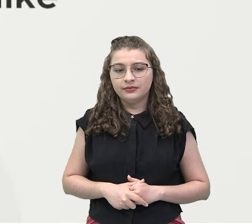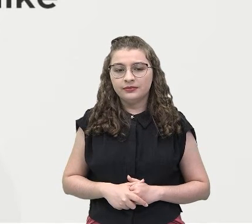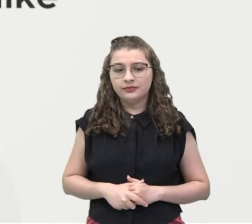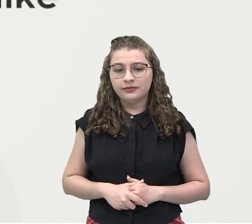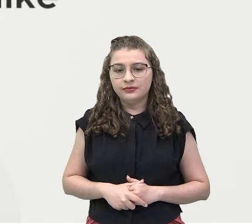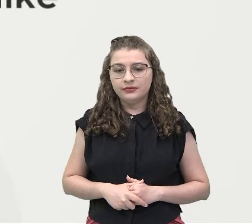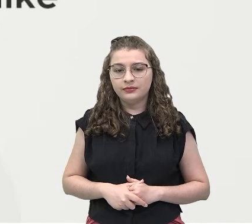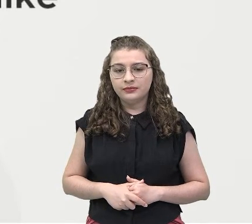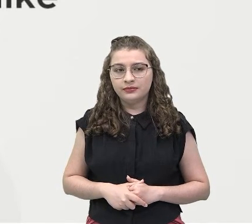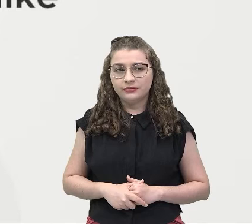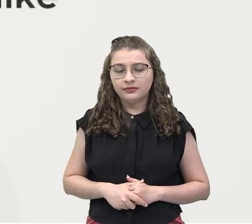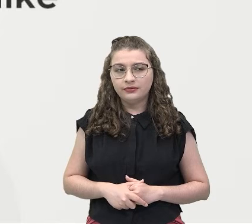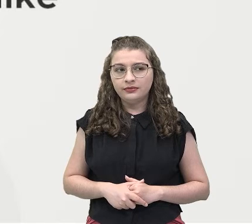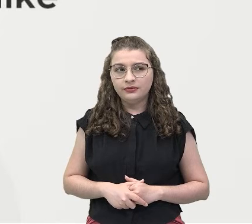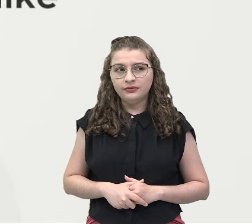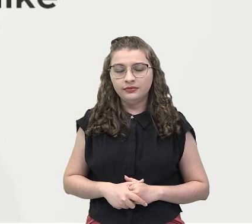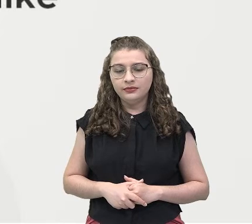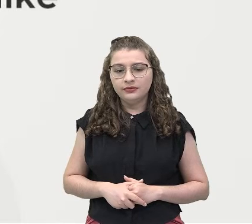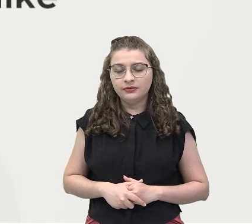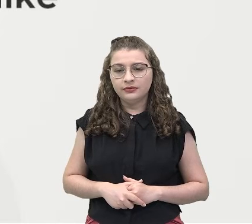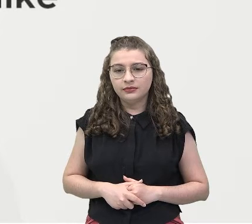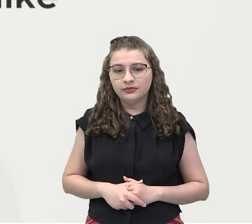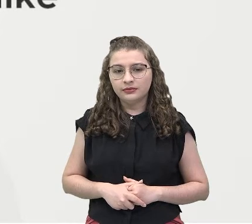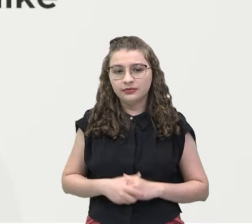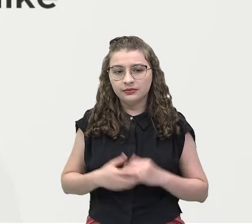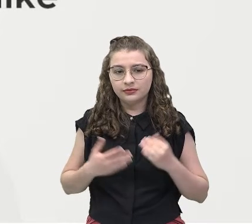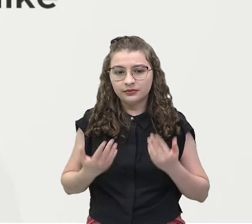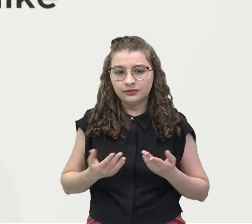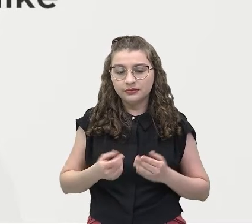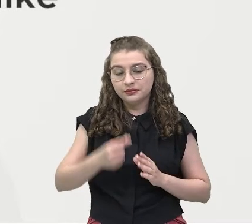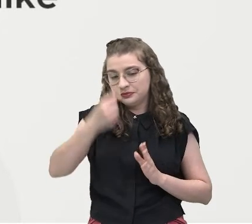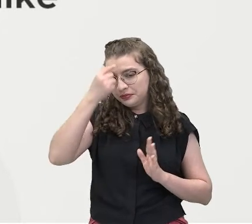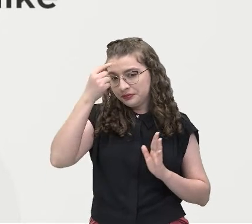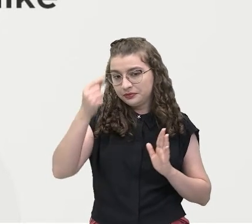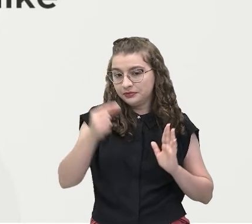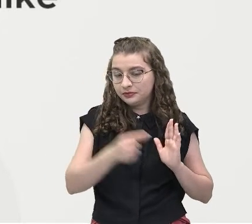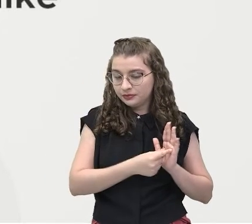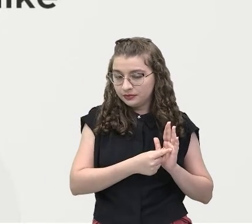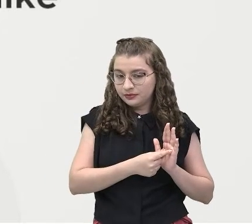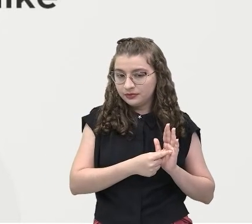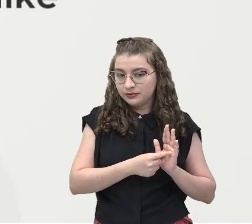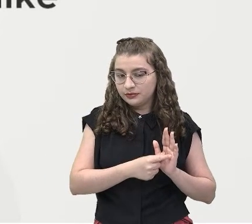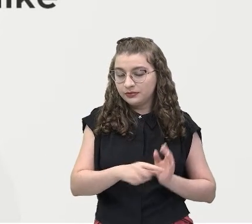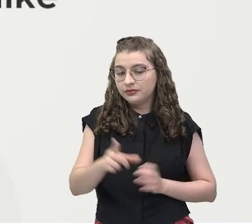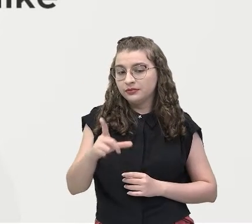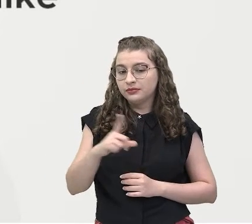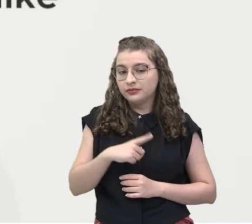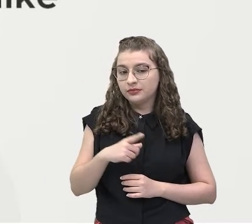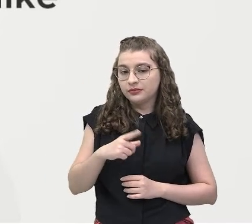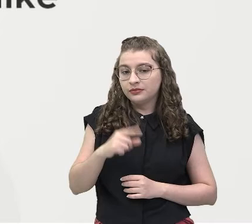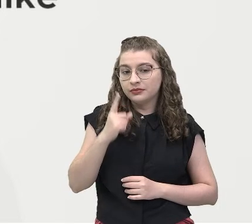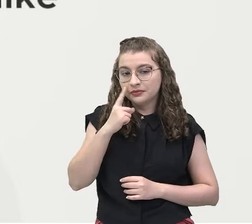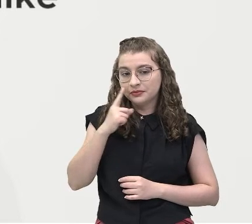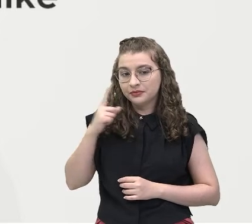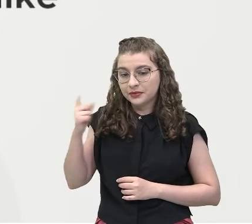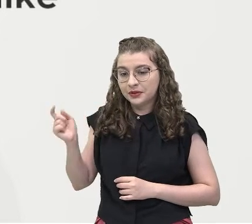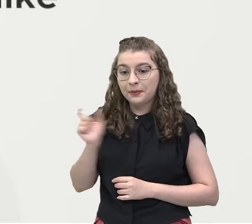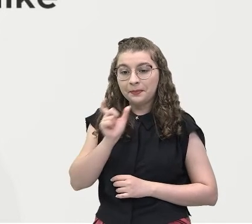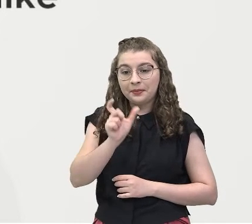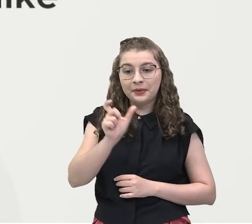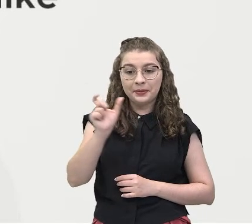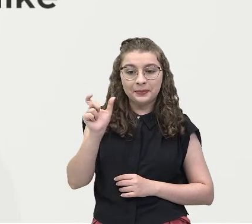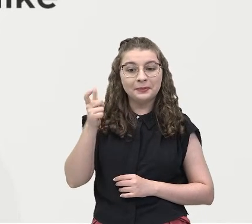certo? Então, você continua vendo aí que Artificial Intelligence, né, ele vai confirmando para você